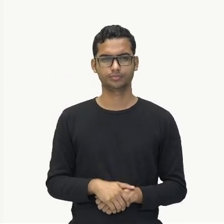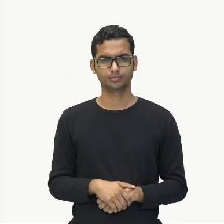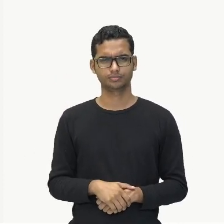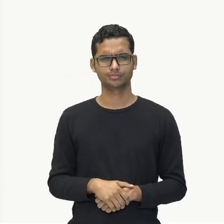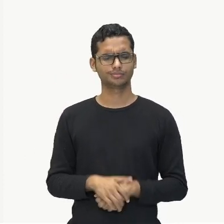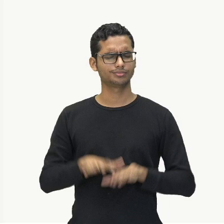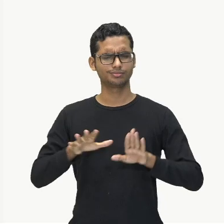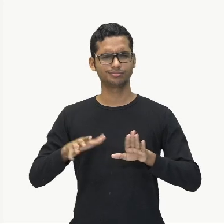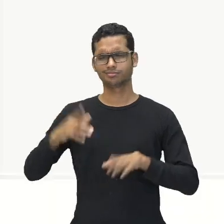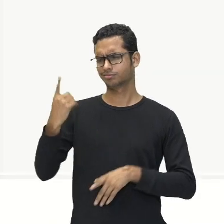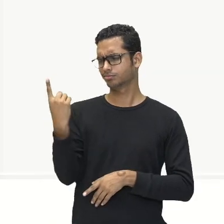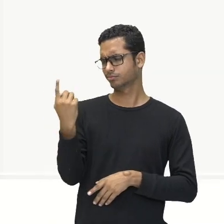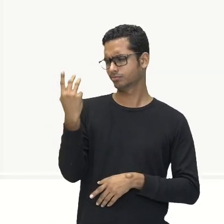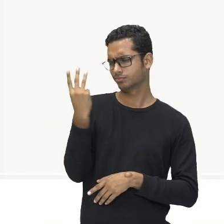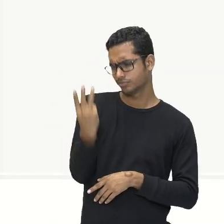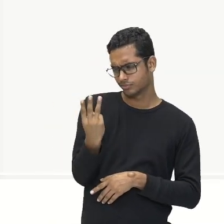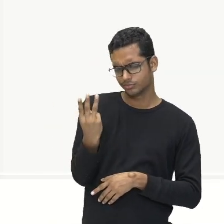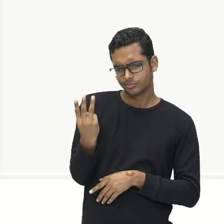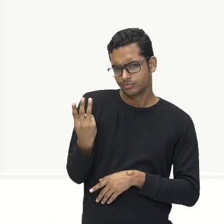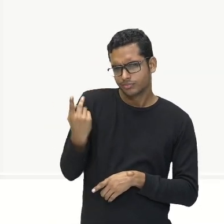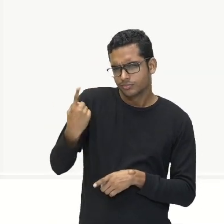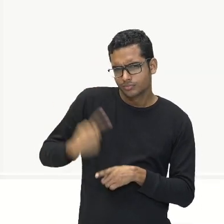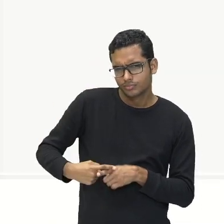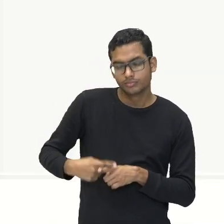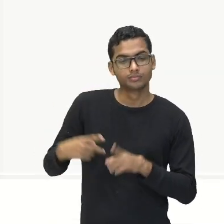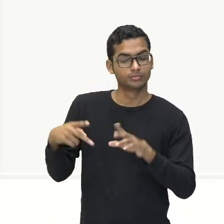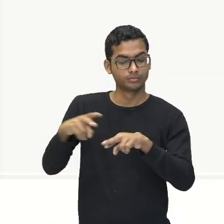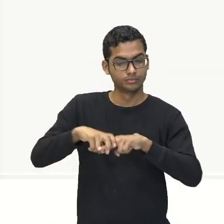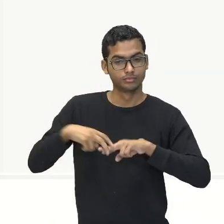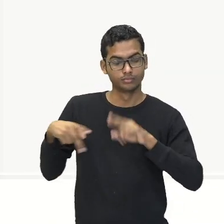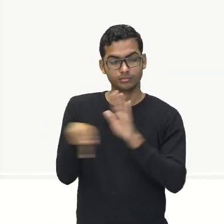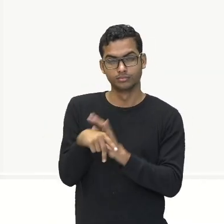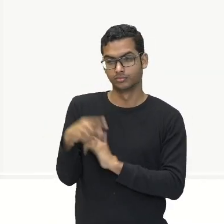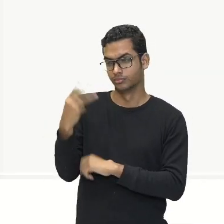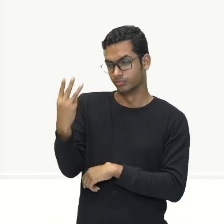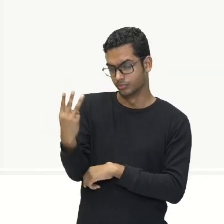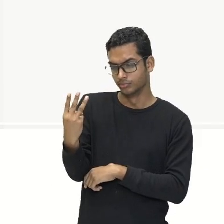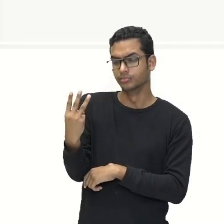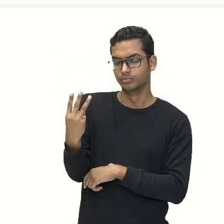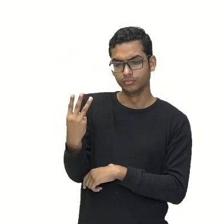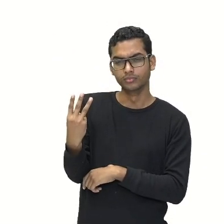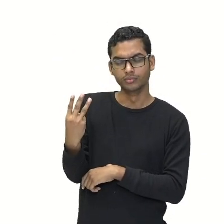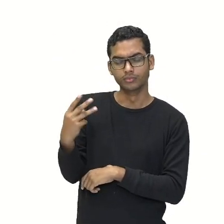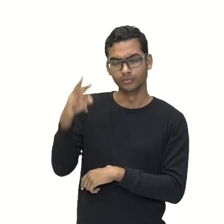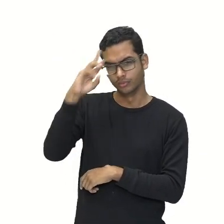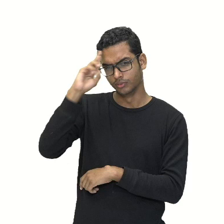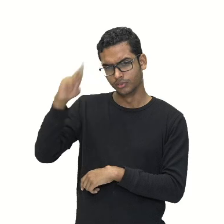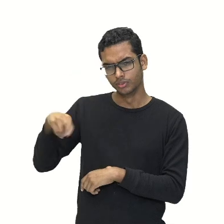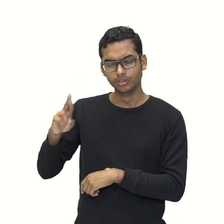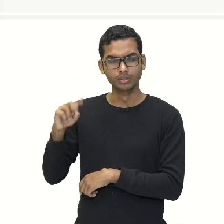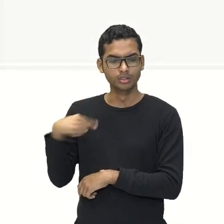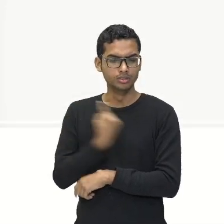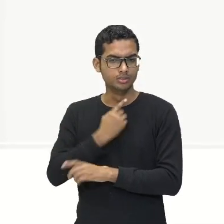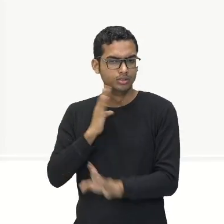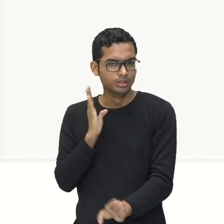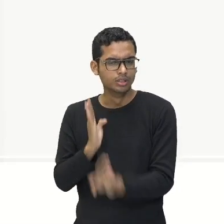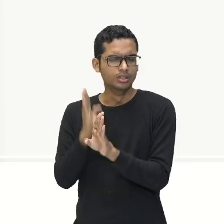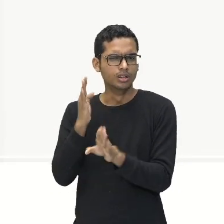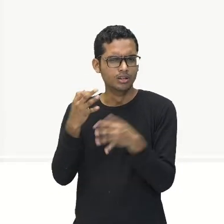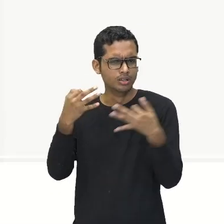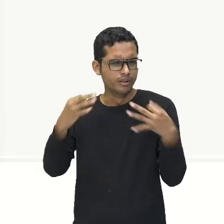professor? Porque 3 foi a razão que nós encontramos. Ó, 3 é a nossa razão,